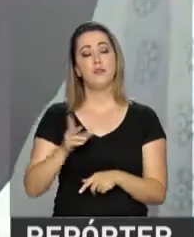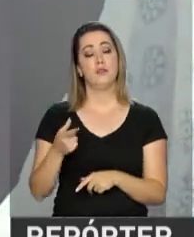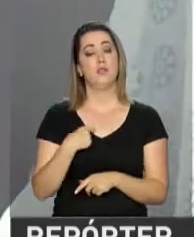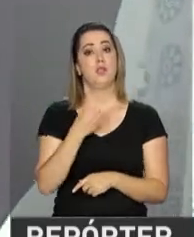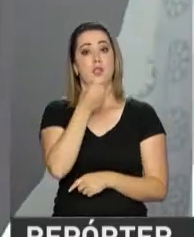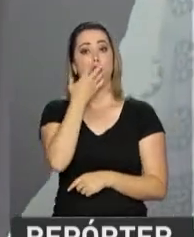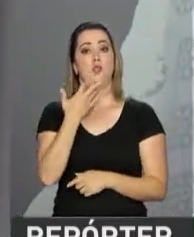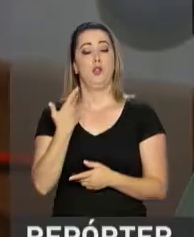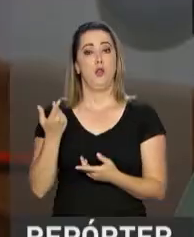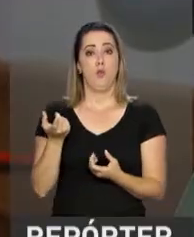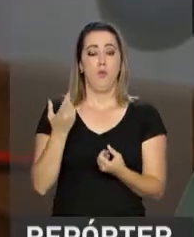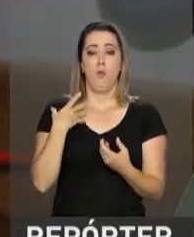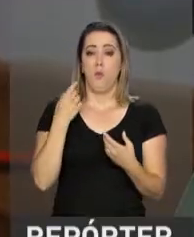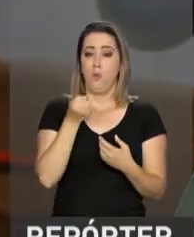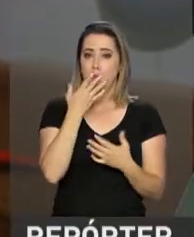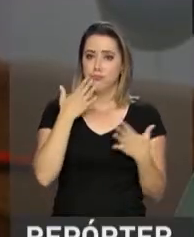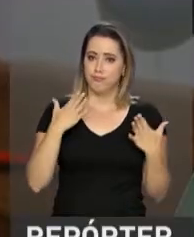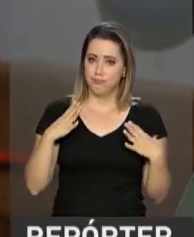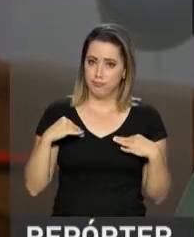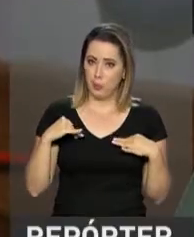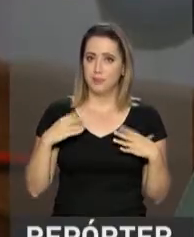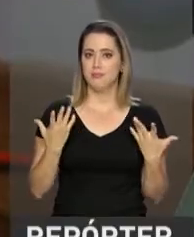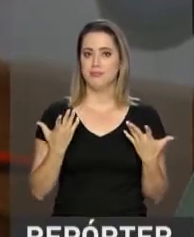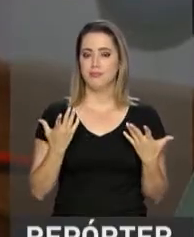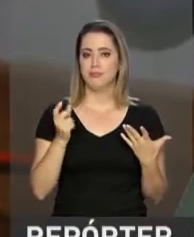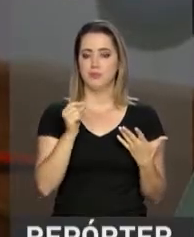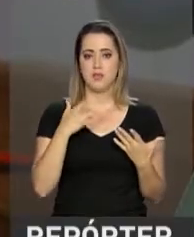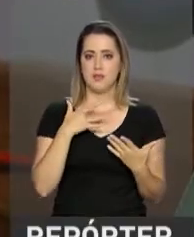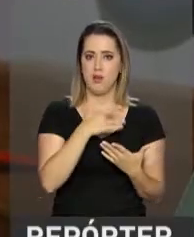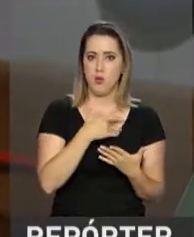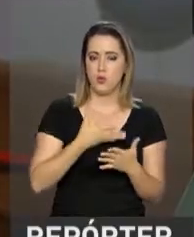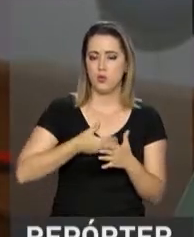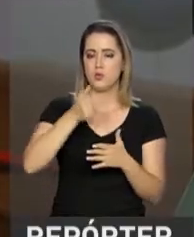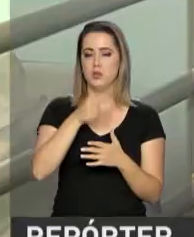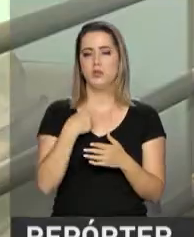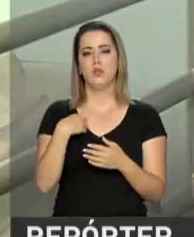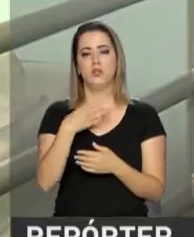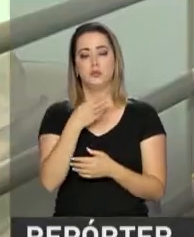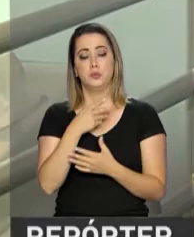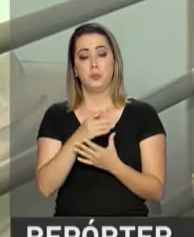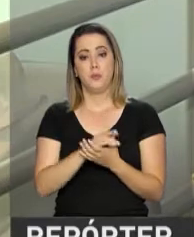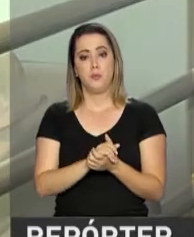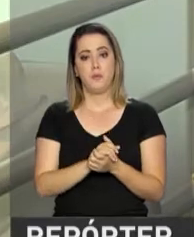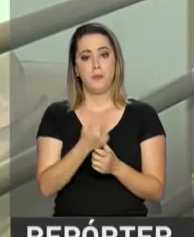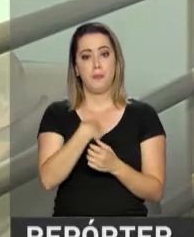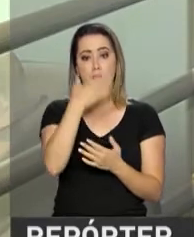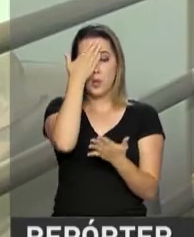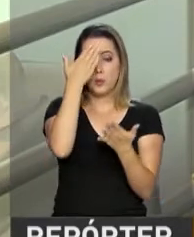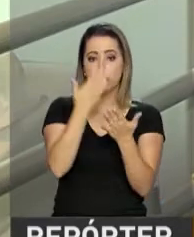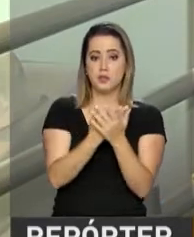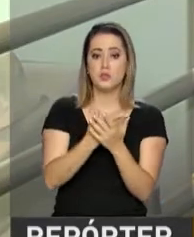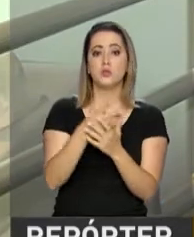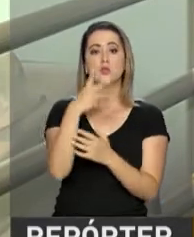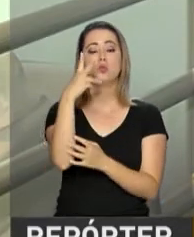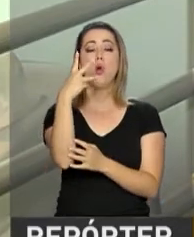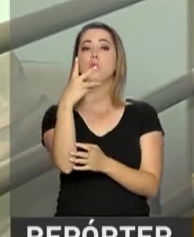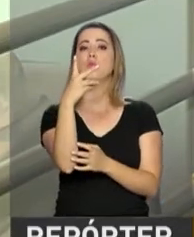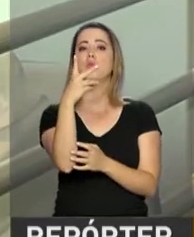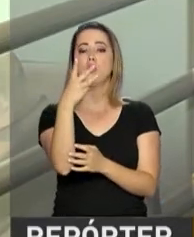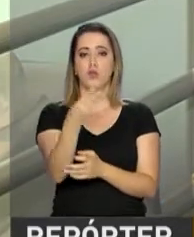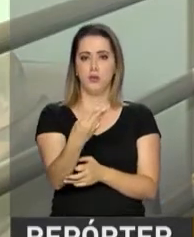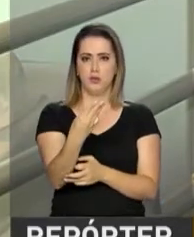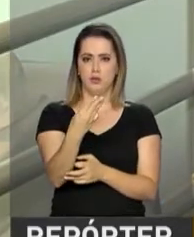uma recuperação tranquila ela atribui o sucesso à tecnologia 3d é o cliente quem por que da primeira vez foi